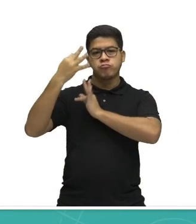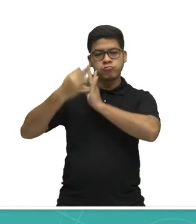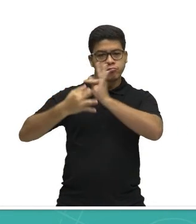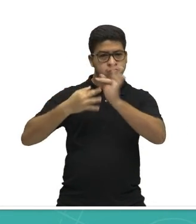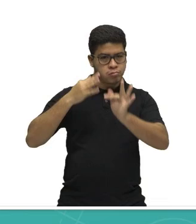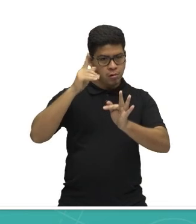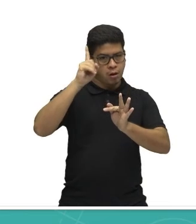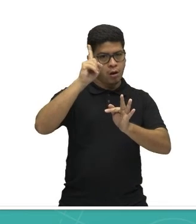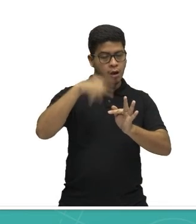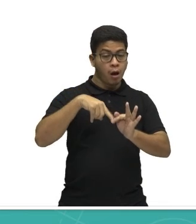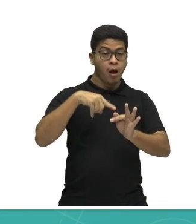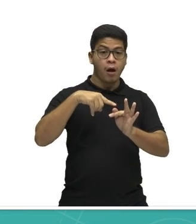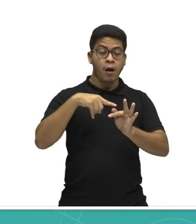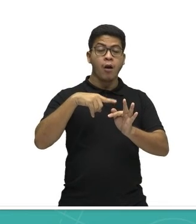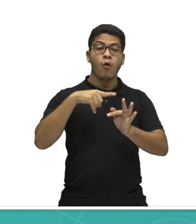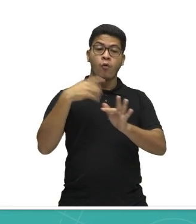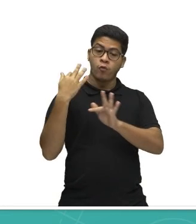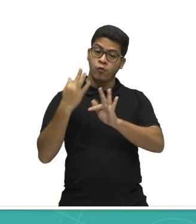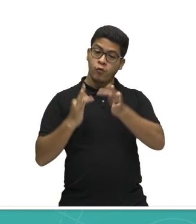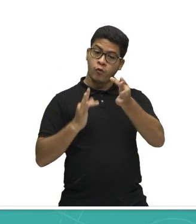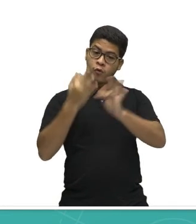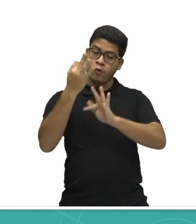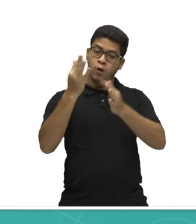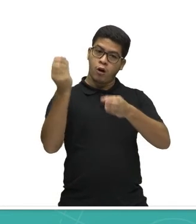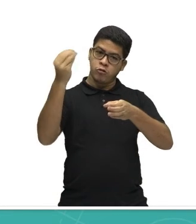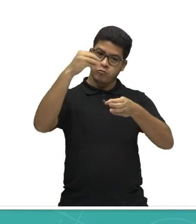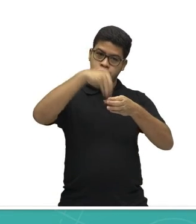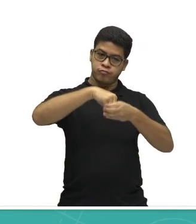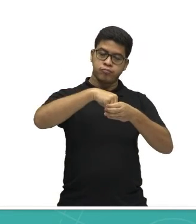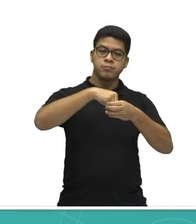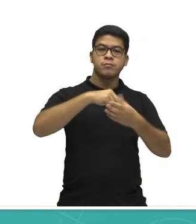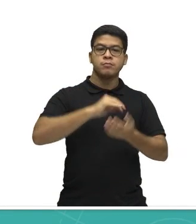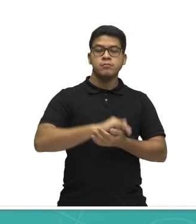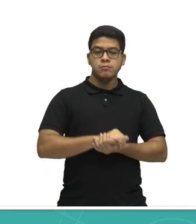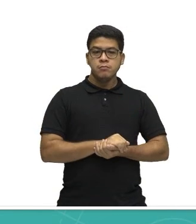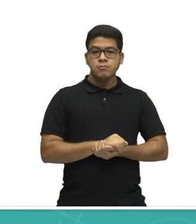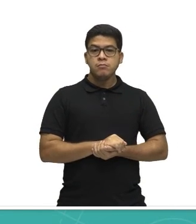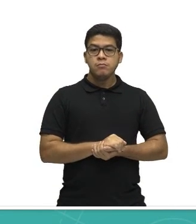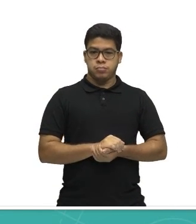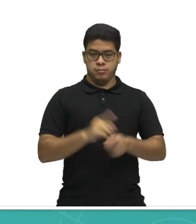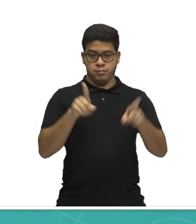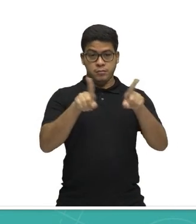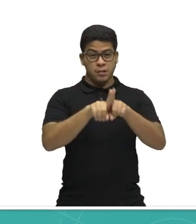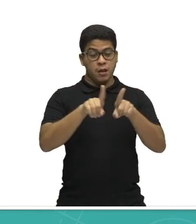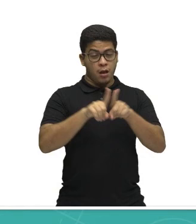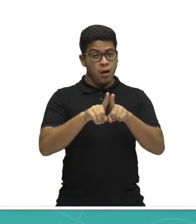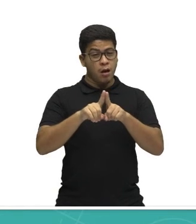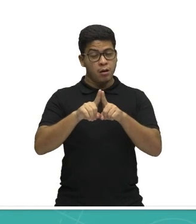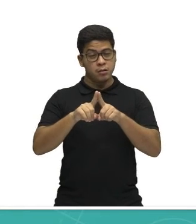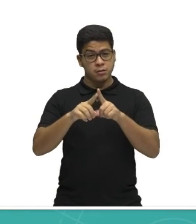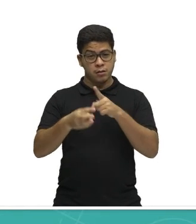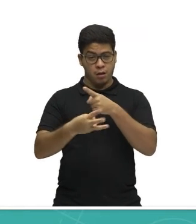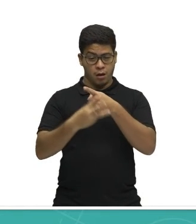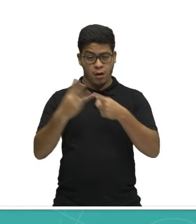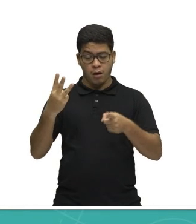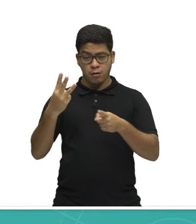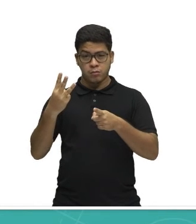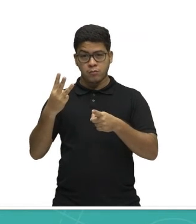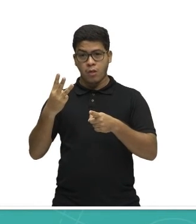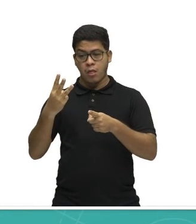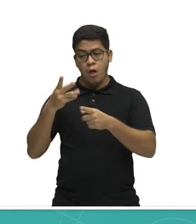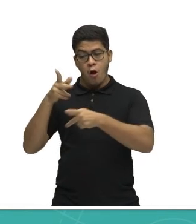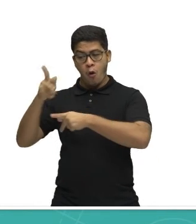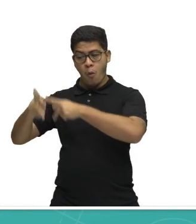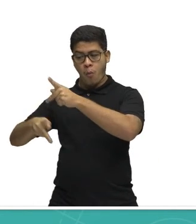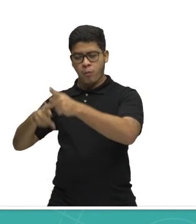o folclore, a nossa cultura. E também o nosso folclore, ele teve influência de 3 povos, que são os europeus,